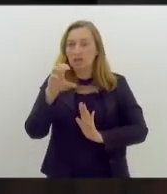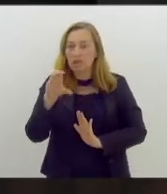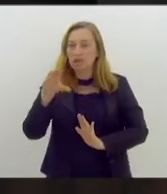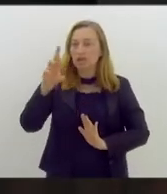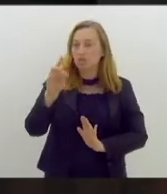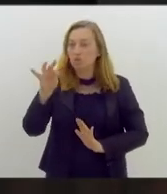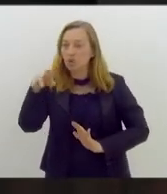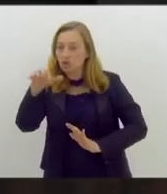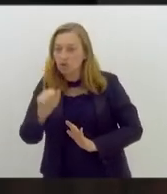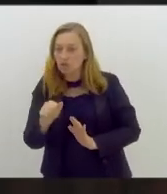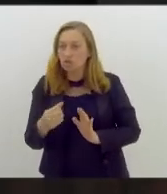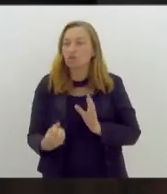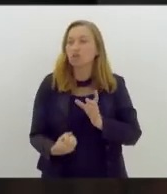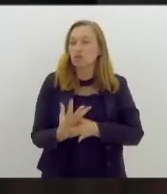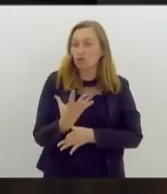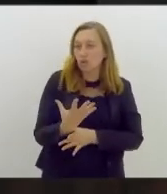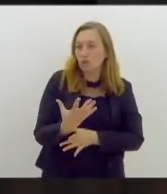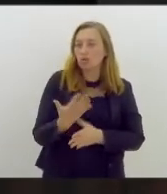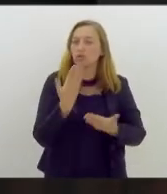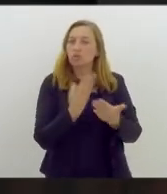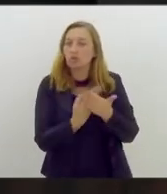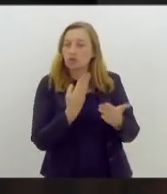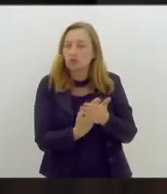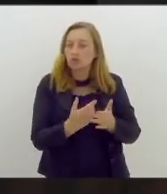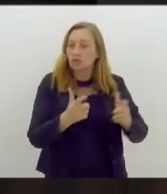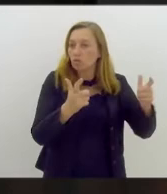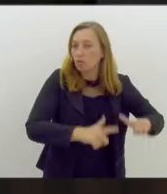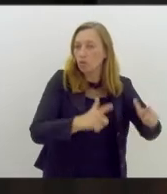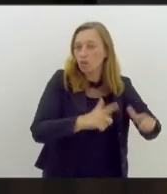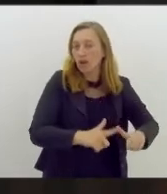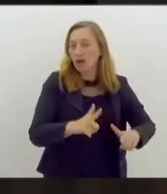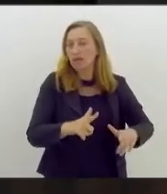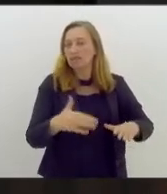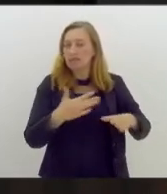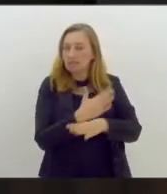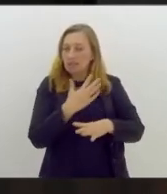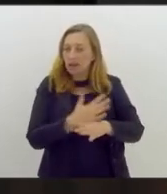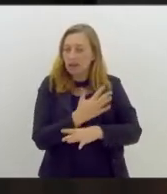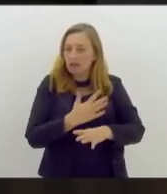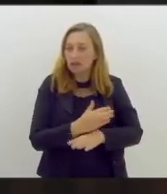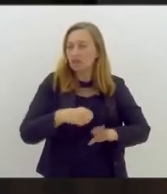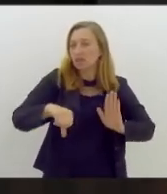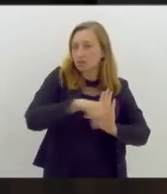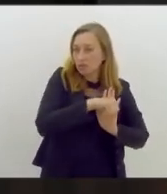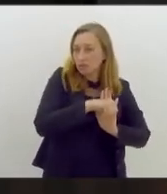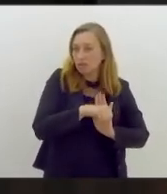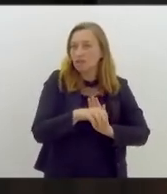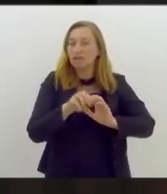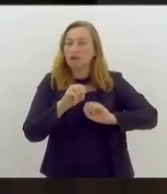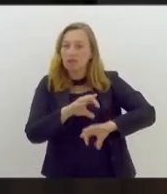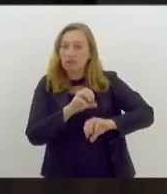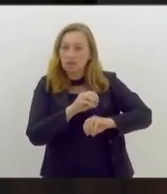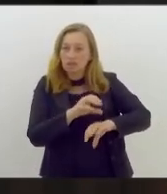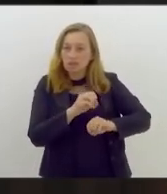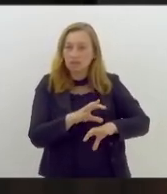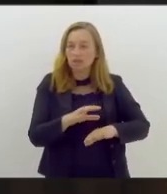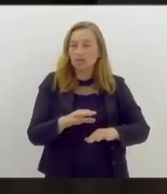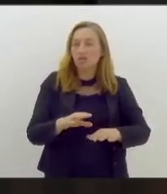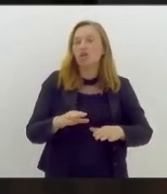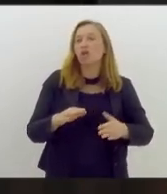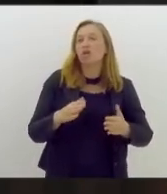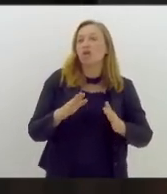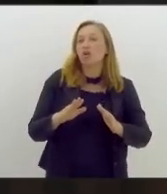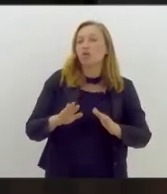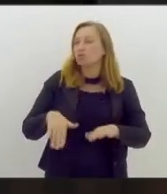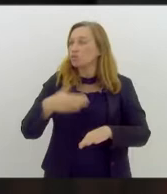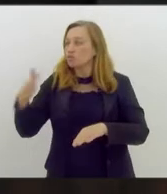Foi autor do estudo sobre o espaço urbano e criminalidade, Lições da Escola de Chicago,